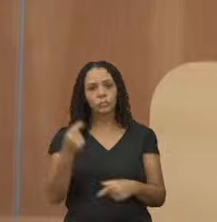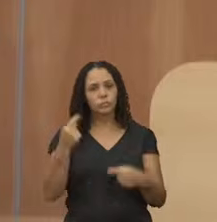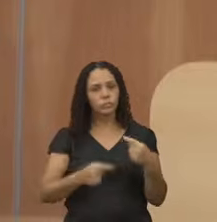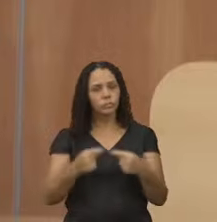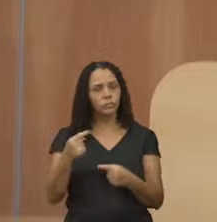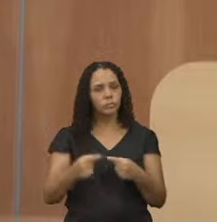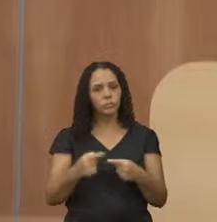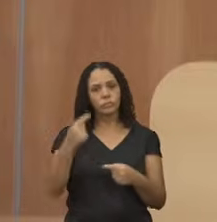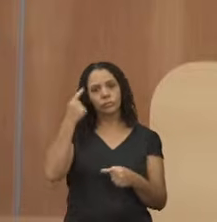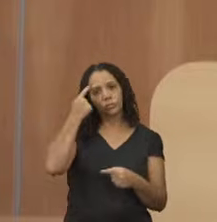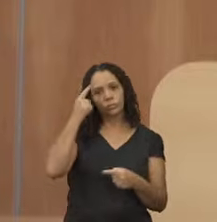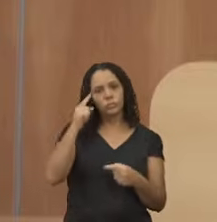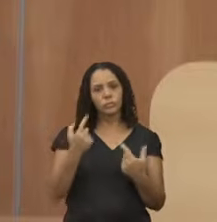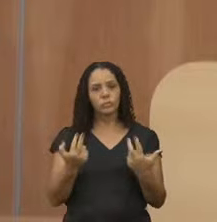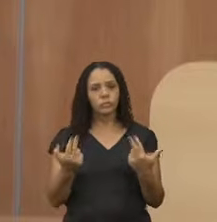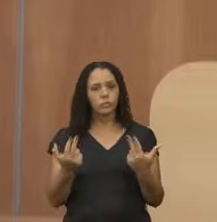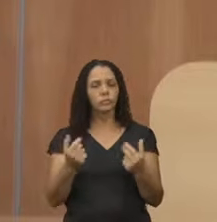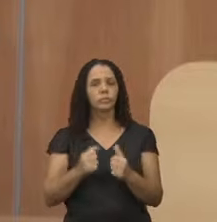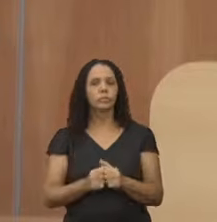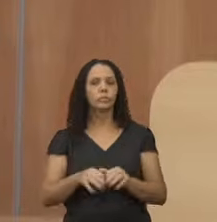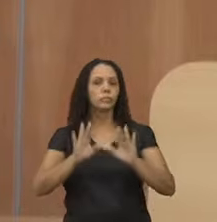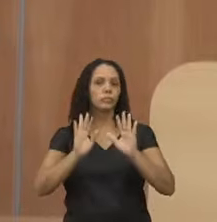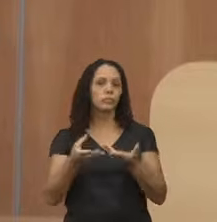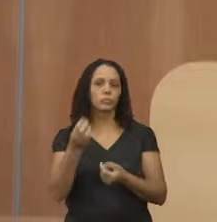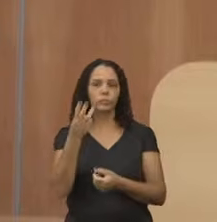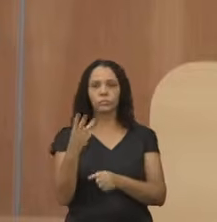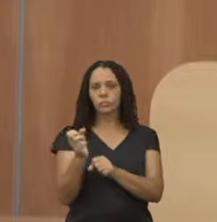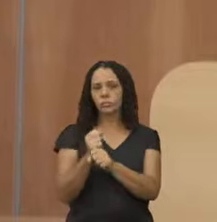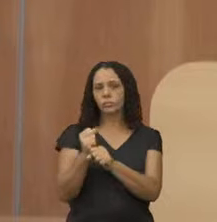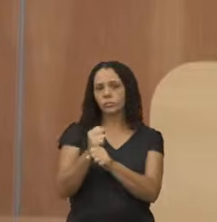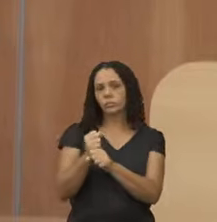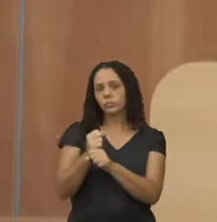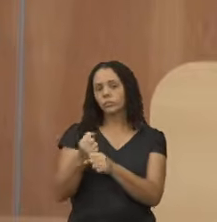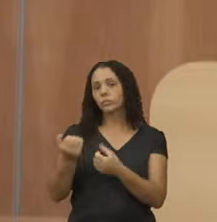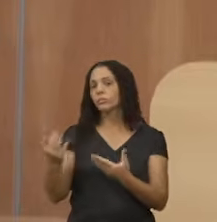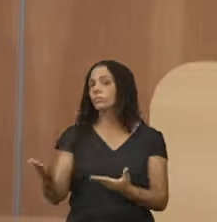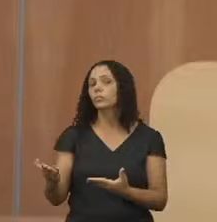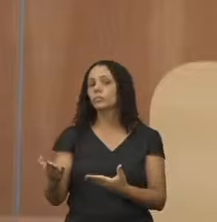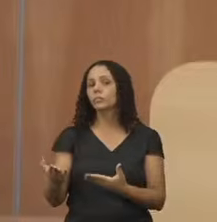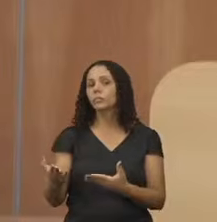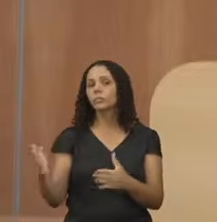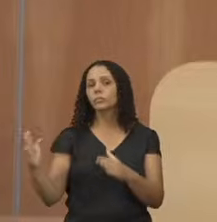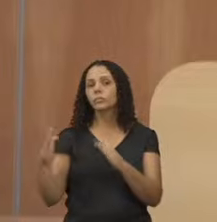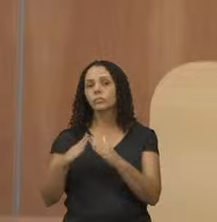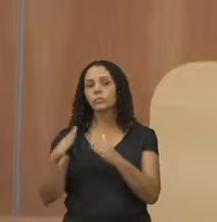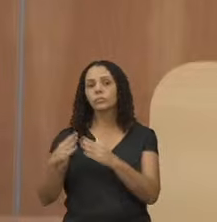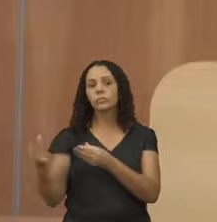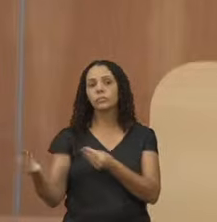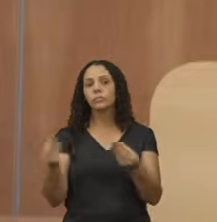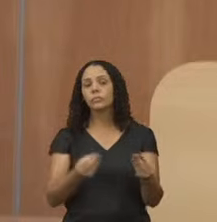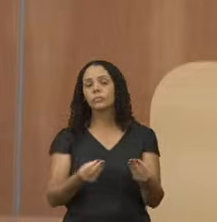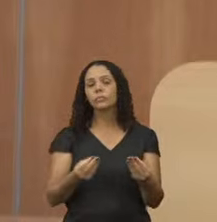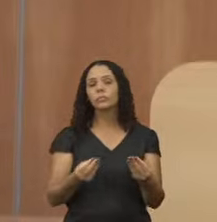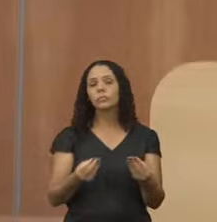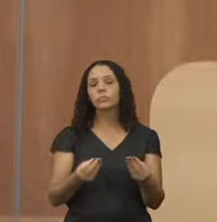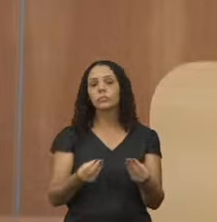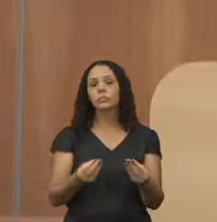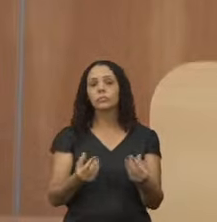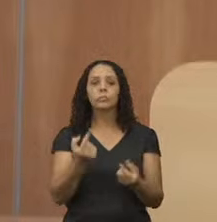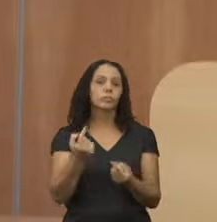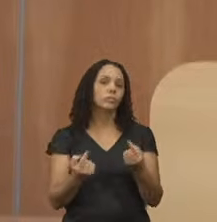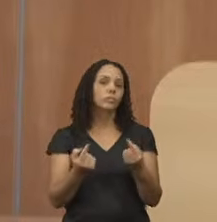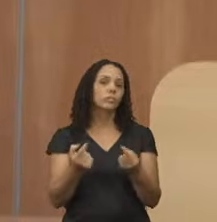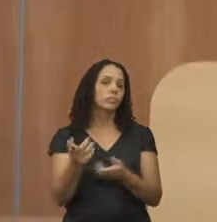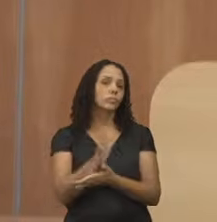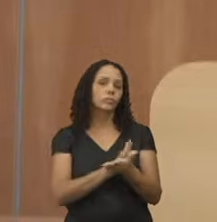política. E já faz 3 anos que o Tarcísio está lá. Cadê a casa que mandou para Jacareí? Nenhuma. Não